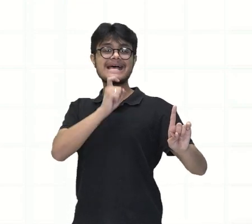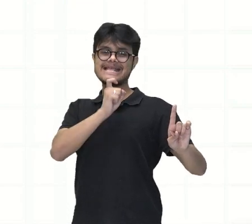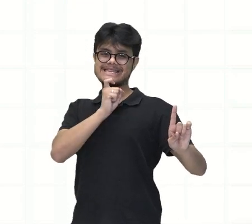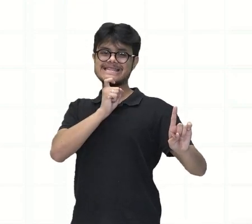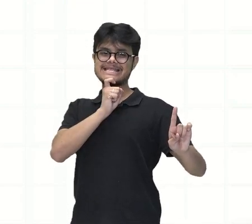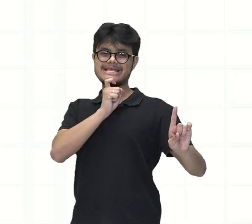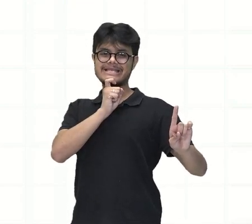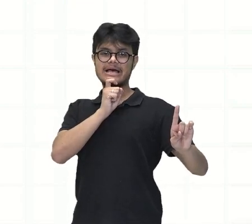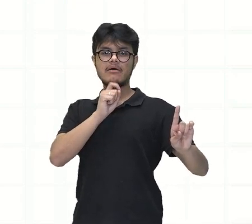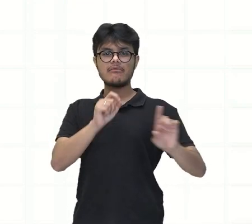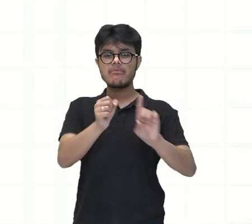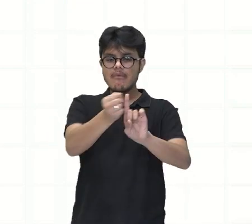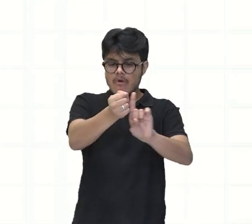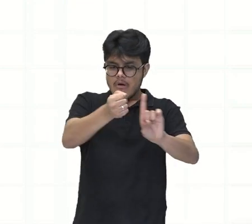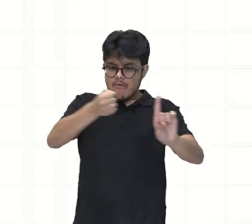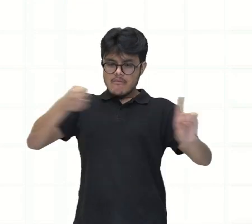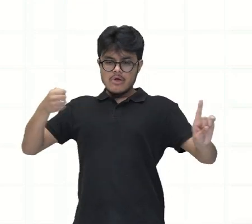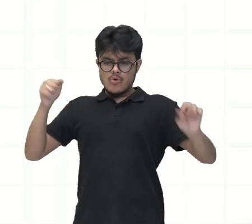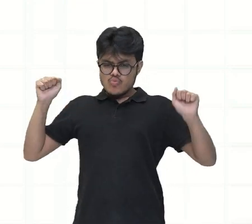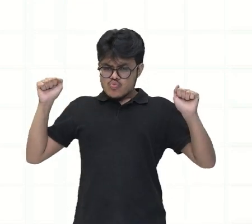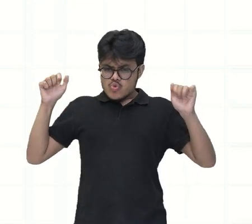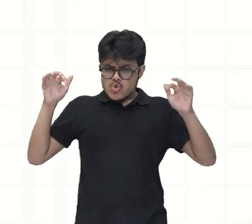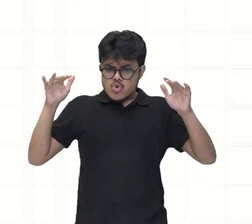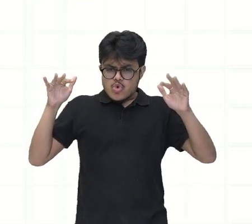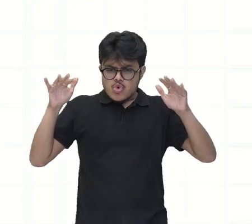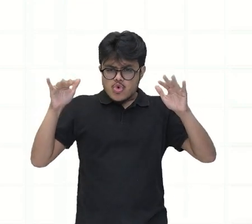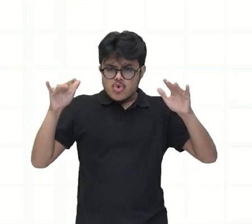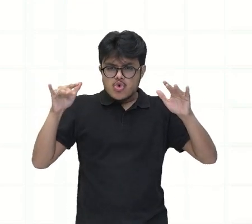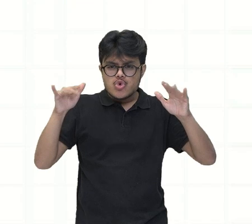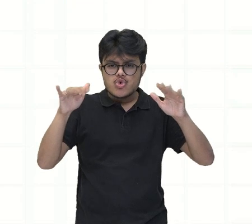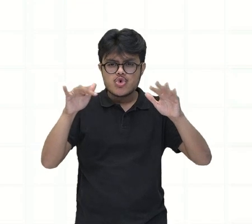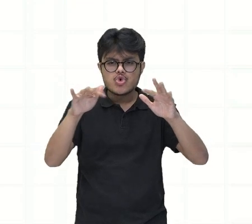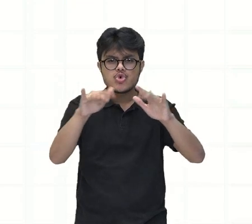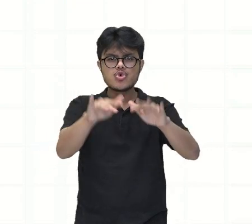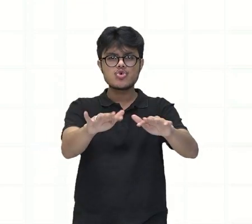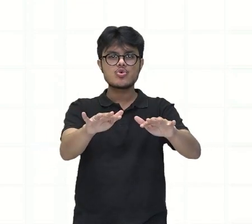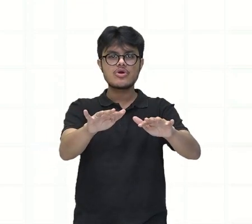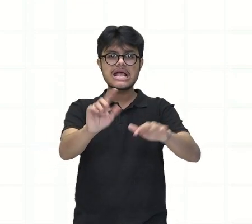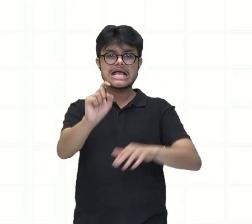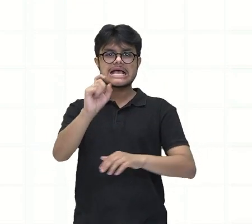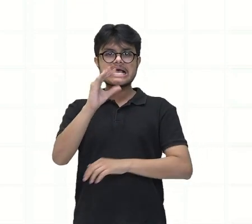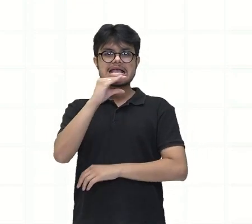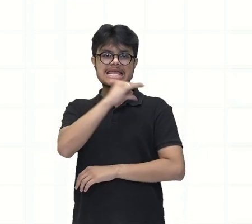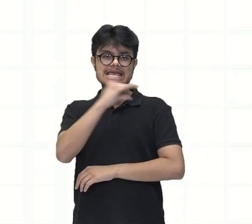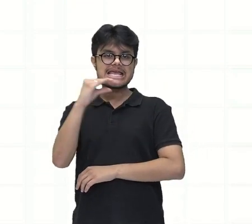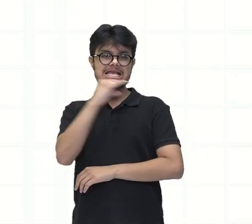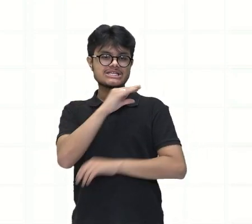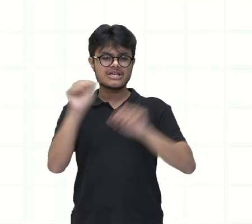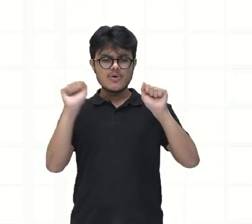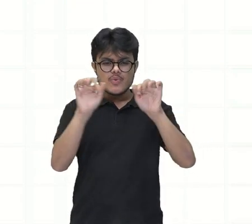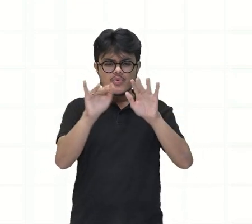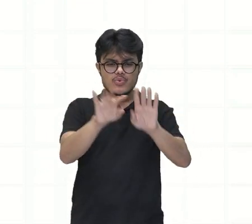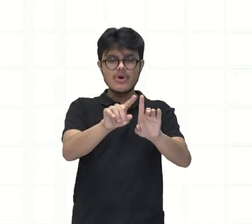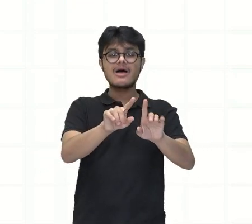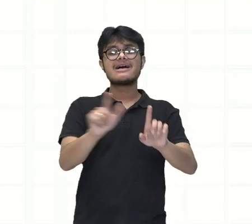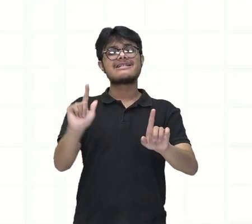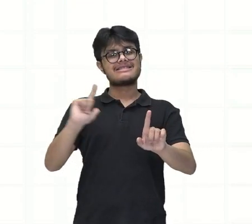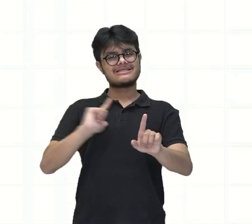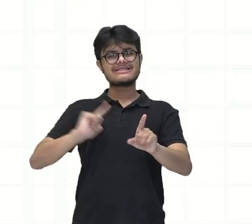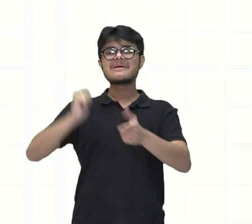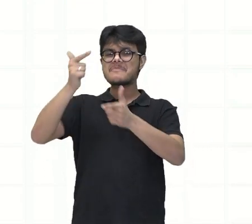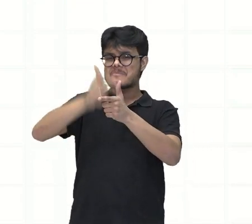geladeira, ele vai subir porque o resfriamento causado na região